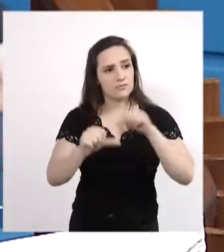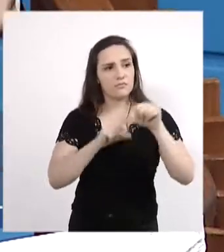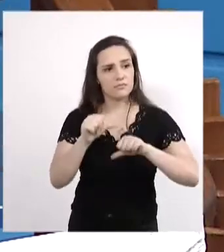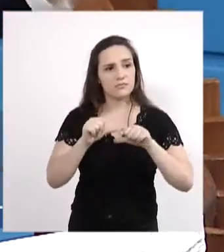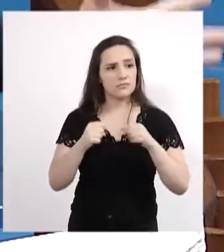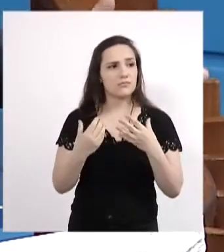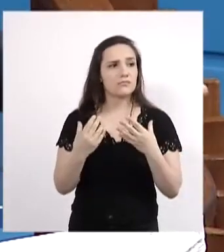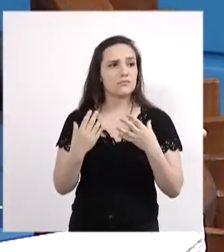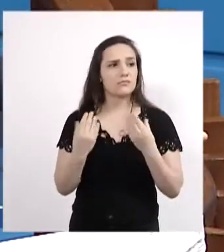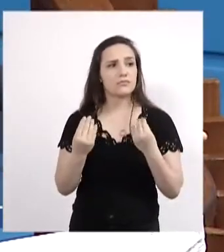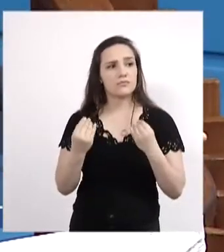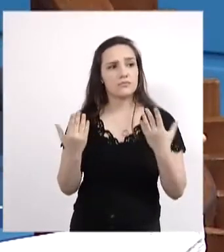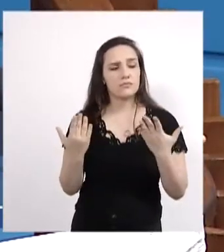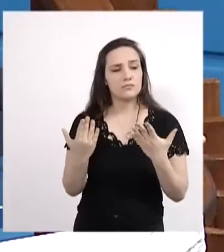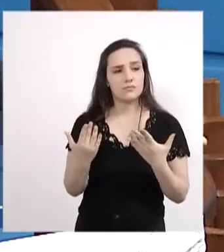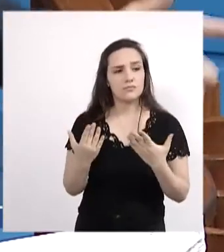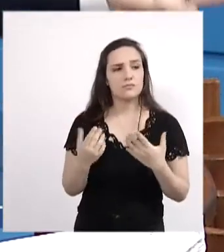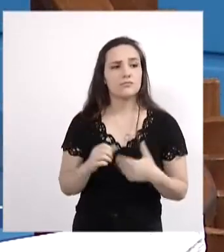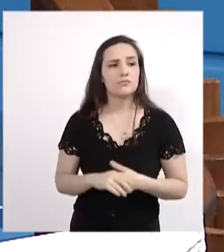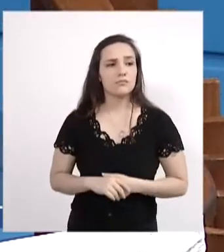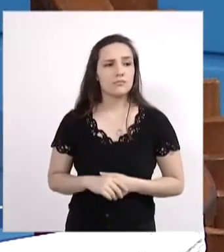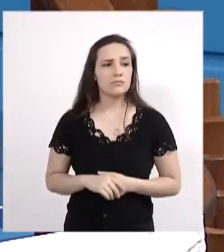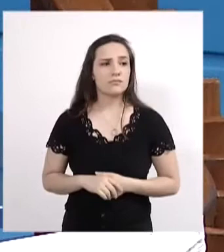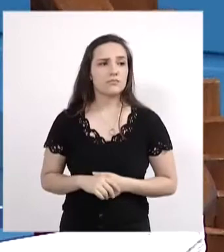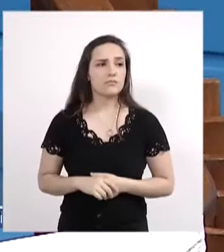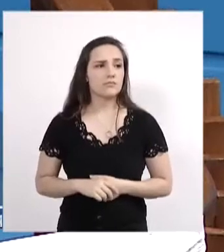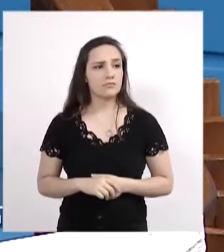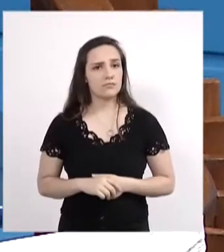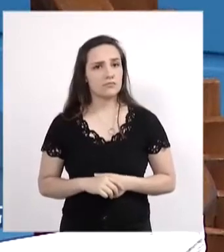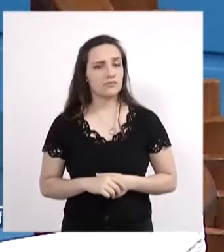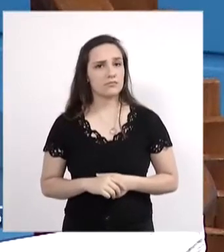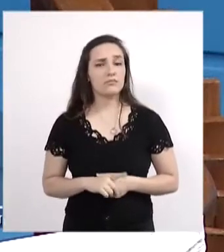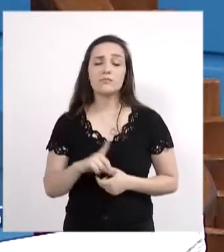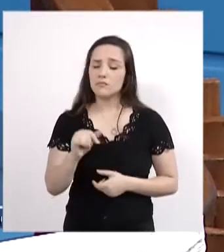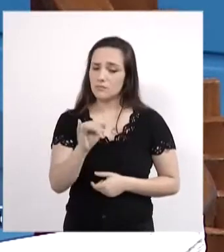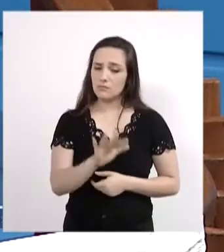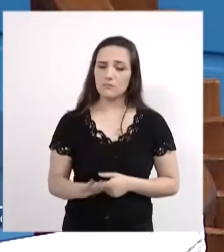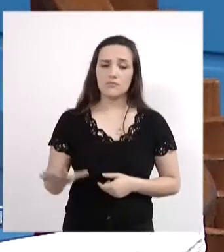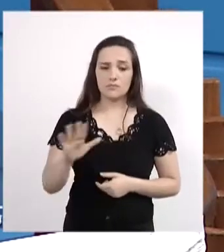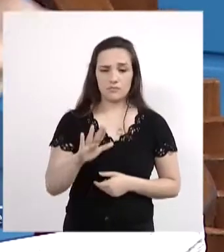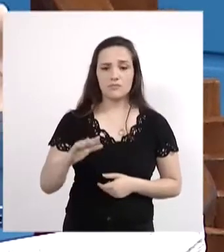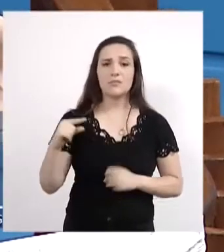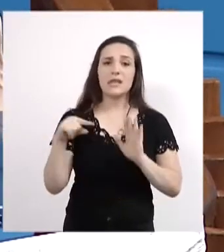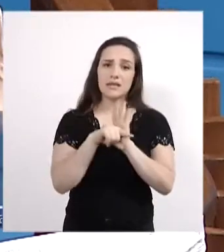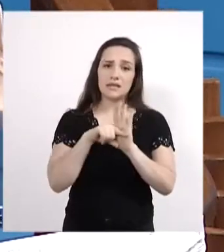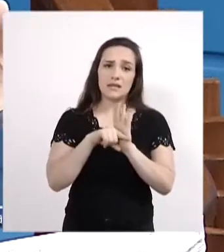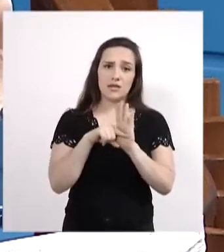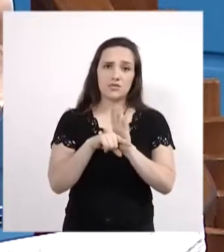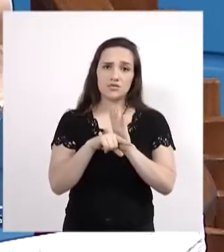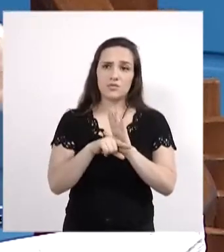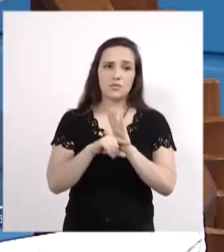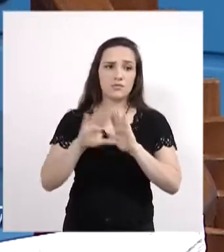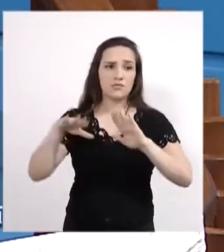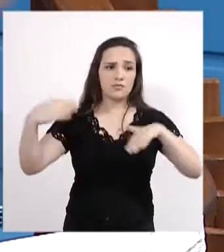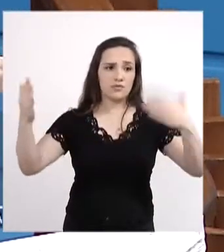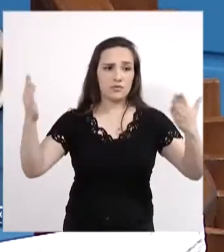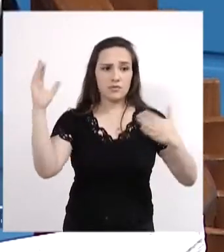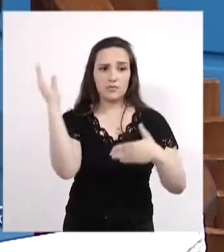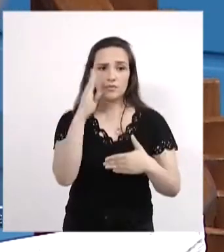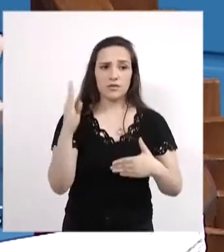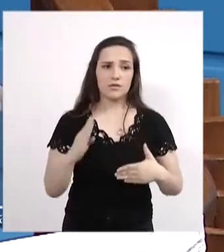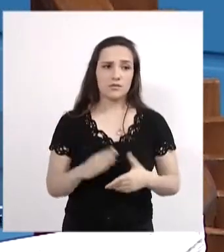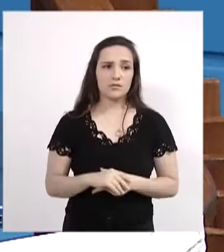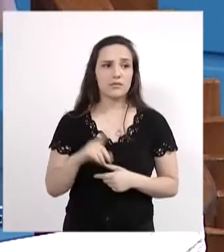sei que emprego que está gerando. Ele está criando uma imagem negativa do Brasil lá fora, de um